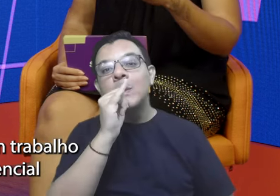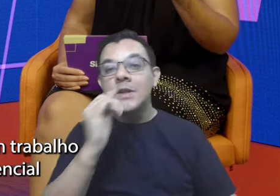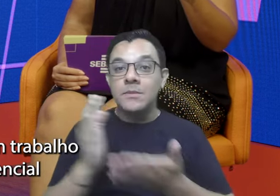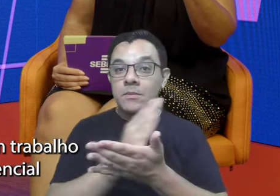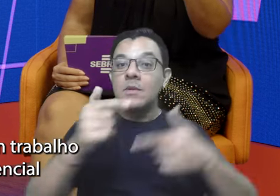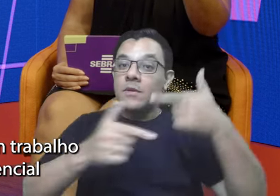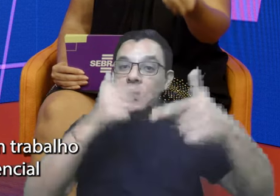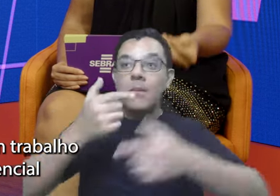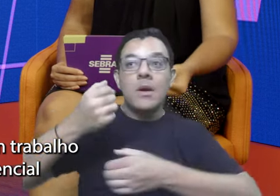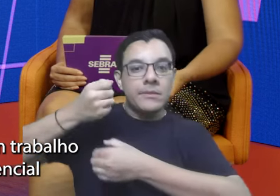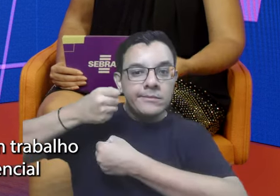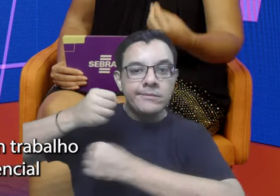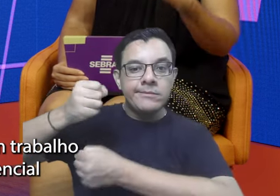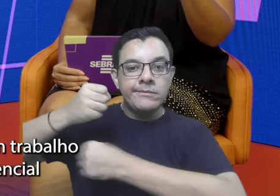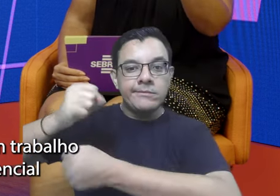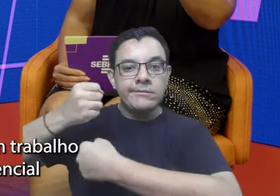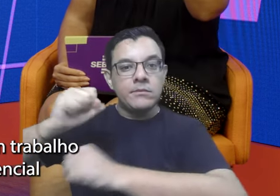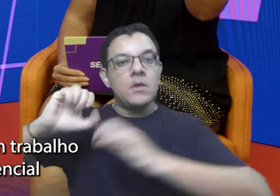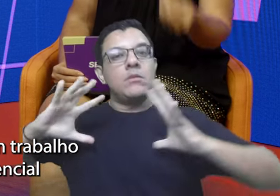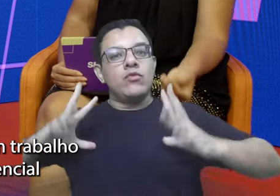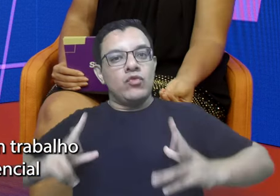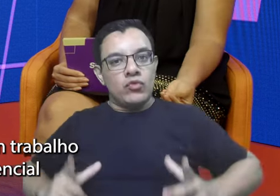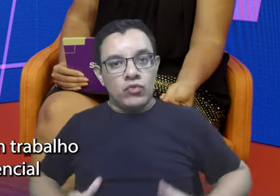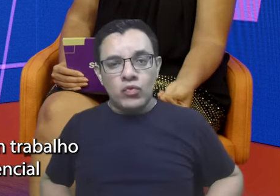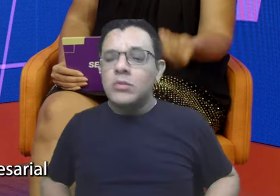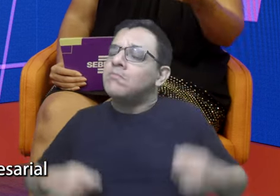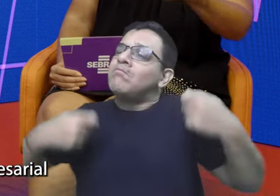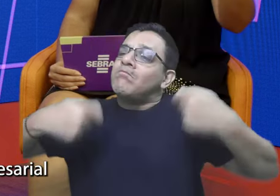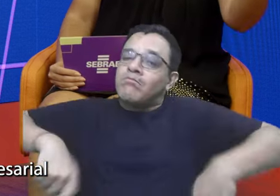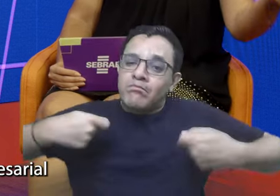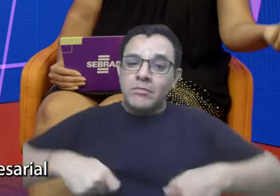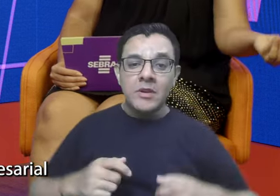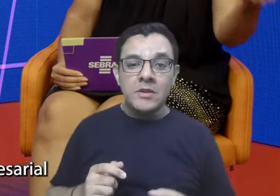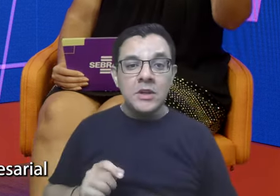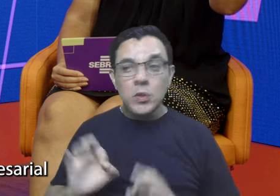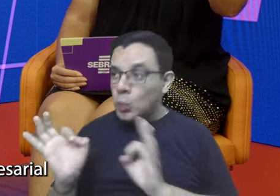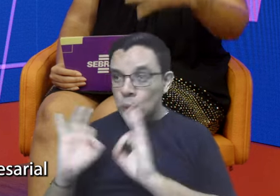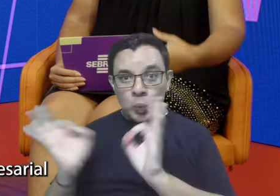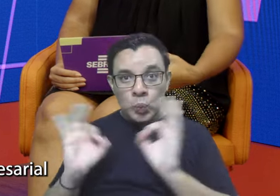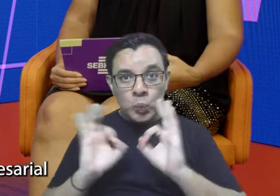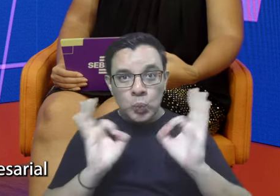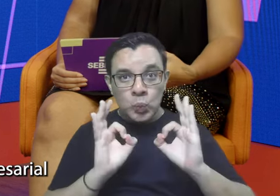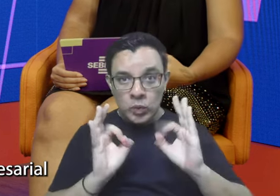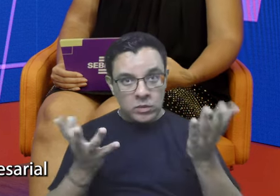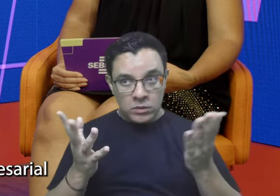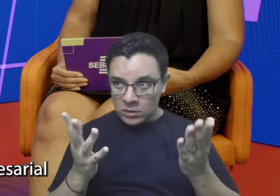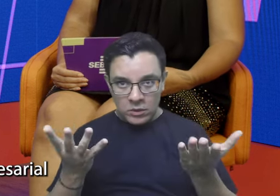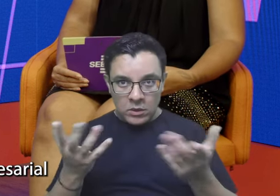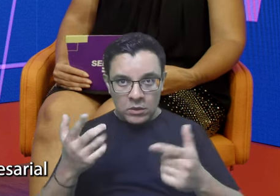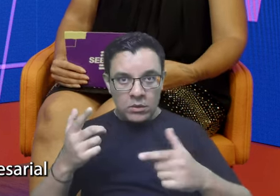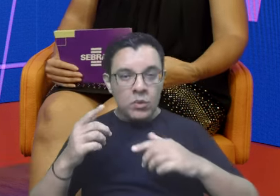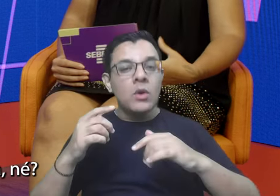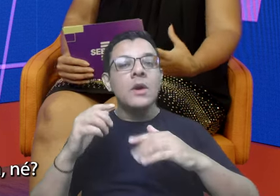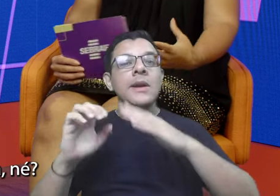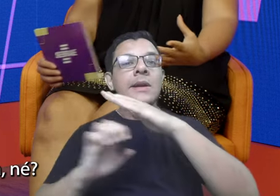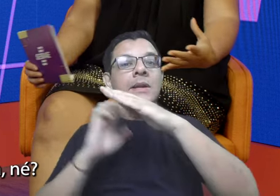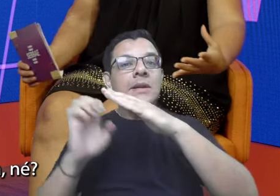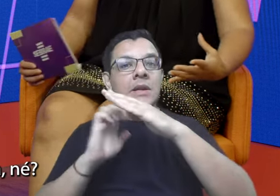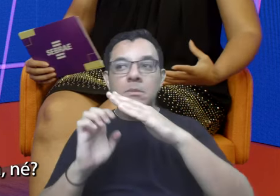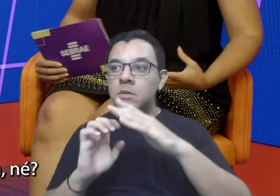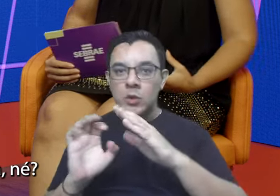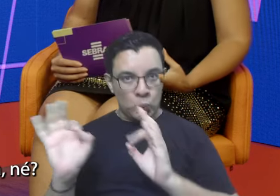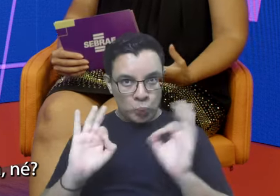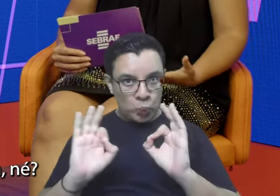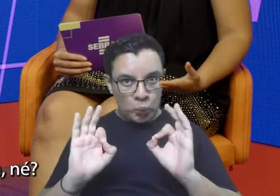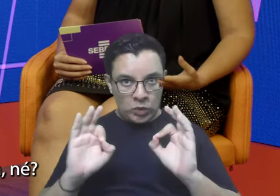trabal da de limpeza porque que é é tão essencial se ficar sem a limpeza dentro de uma estrutura Empresarial a gente tem